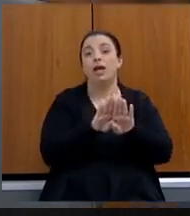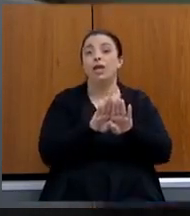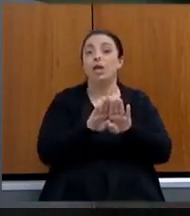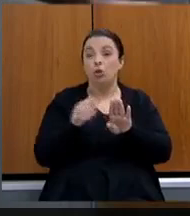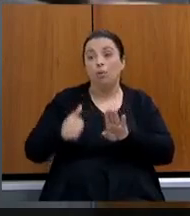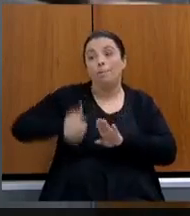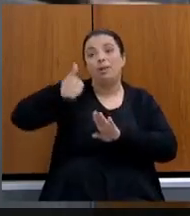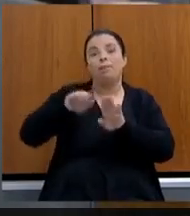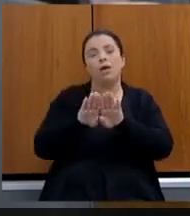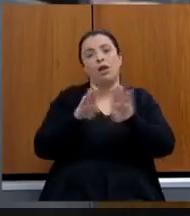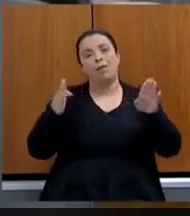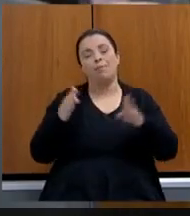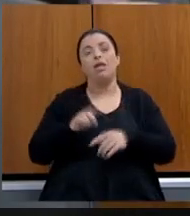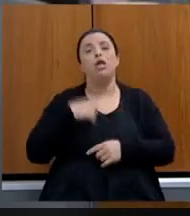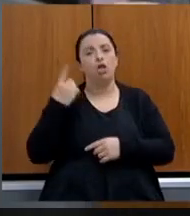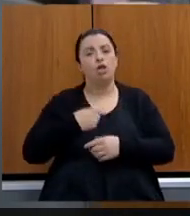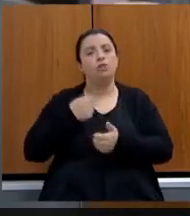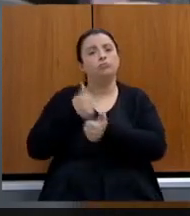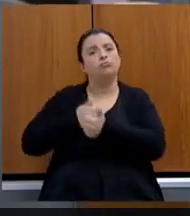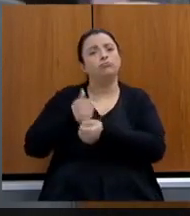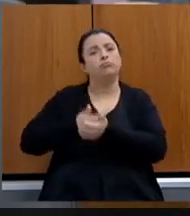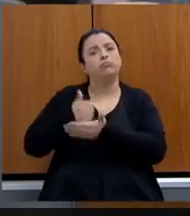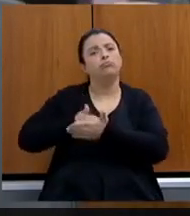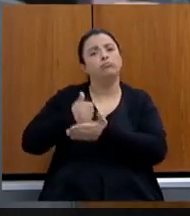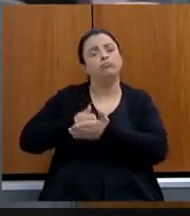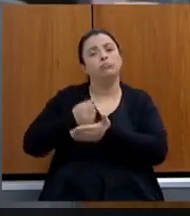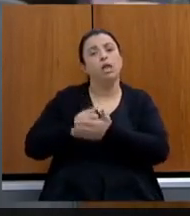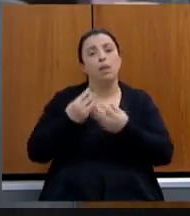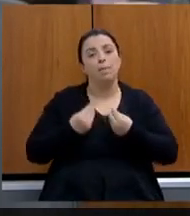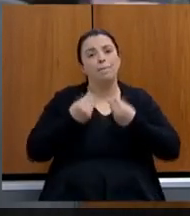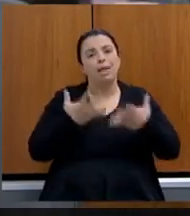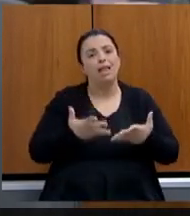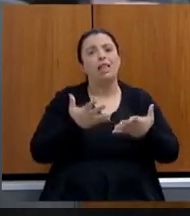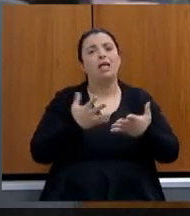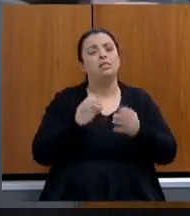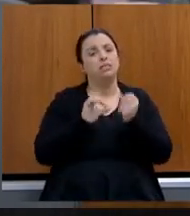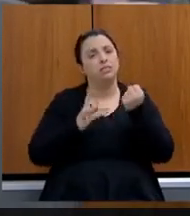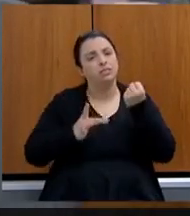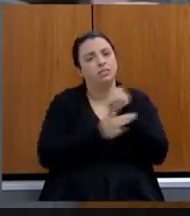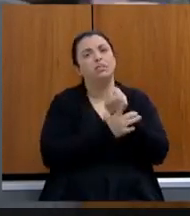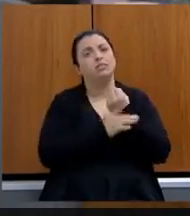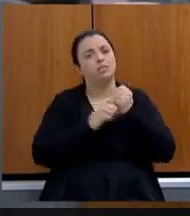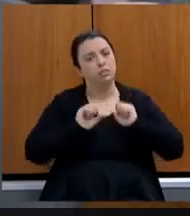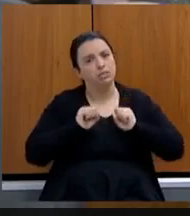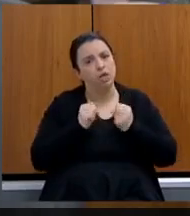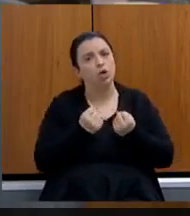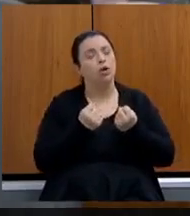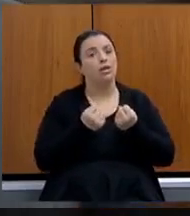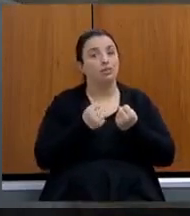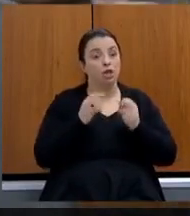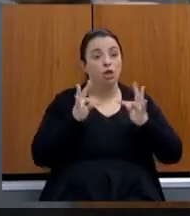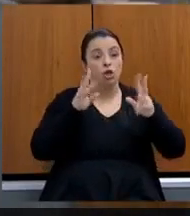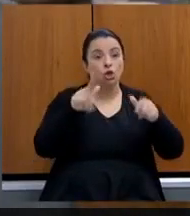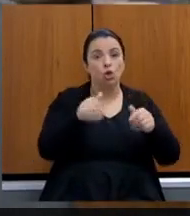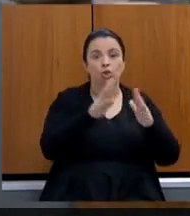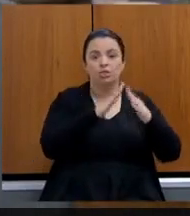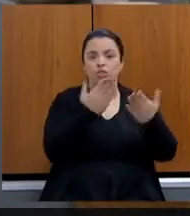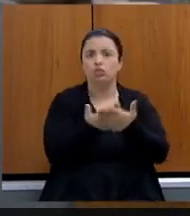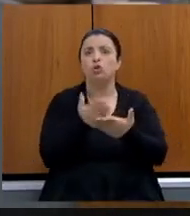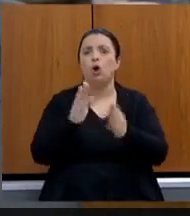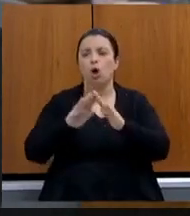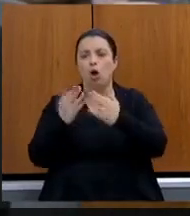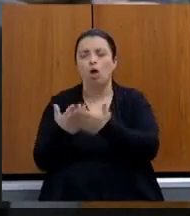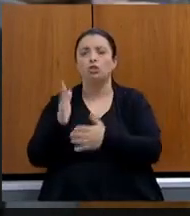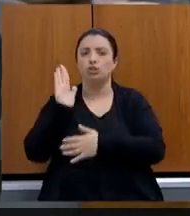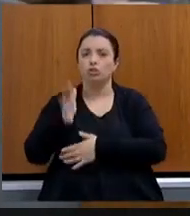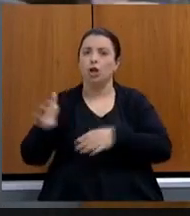nós estamos aí nessa luta para termos sim a segurança de que todos os espaços e com o que a saúde de terminar de adaptações